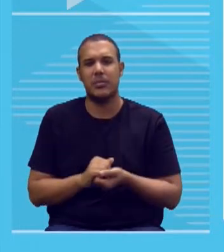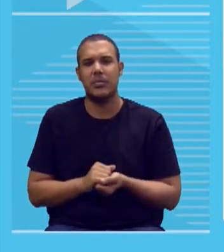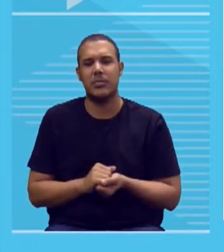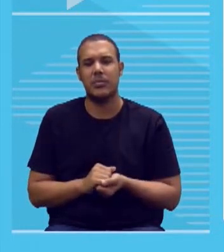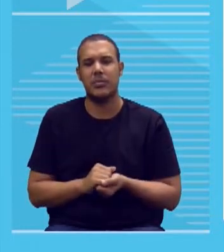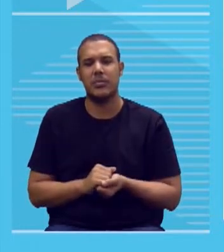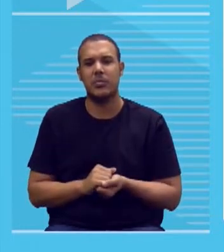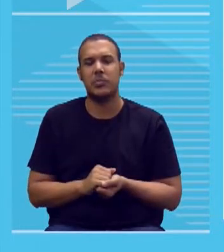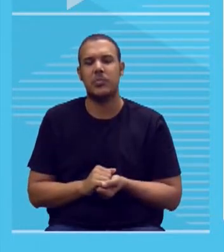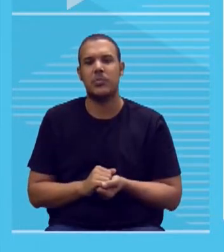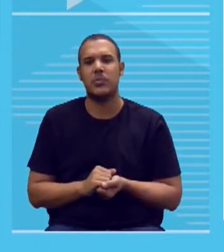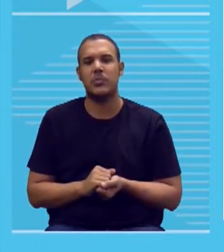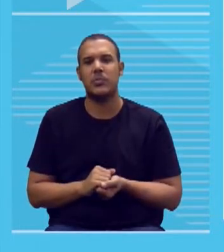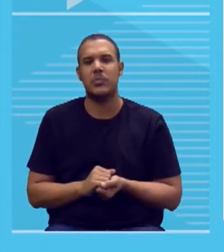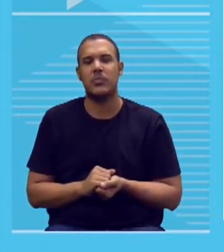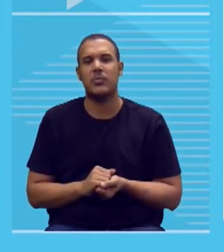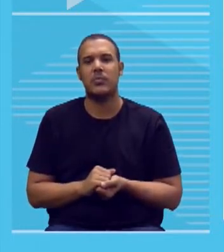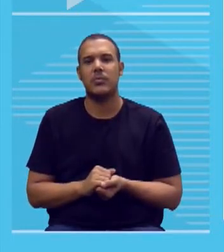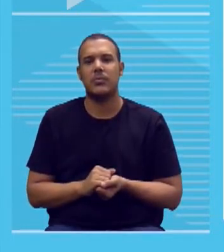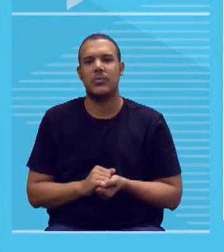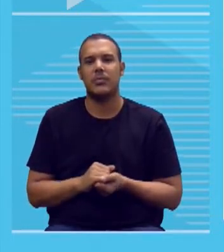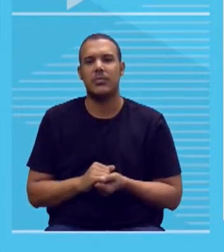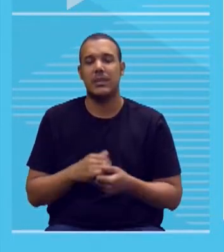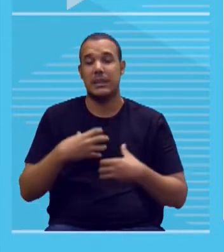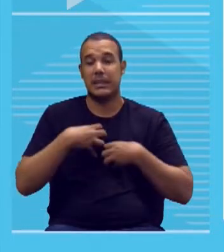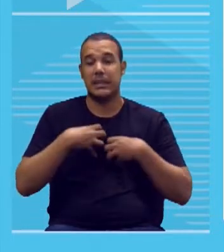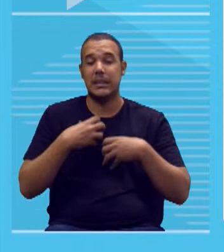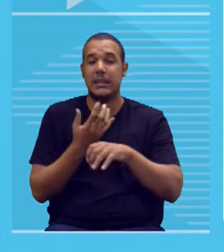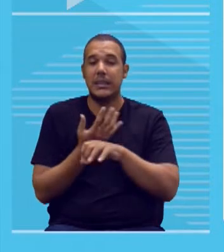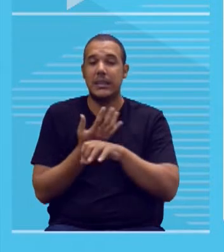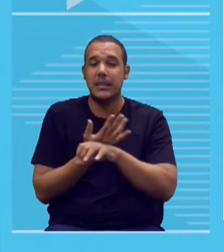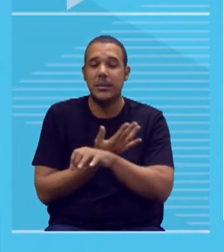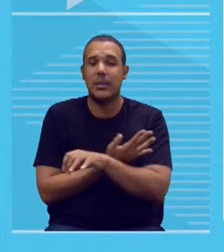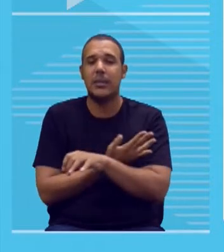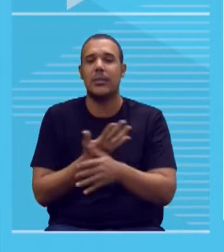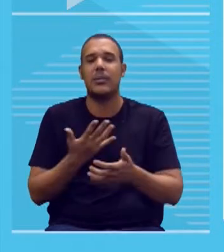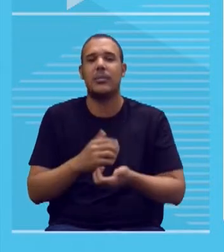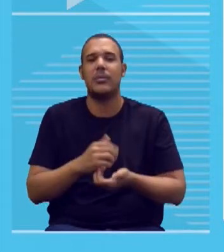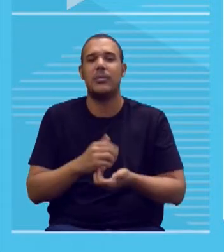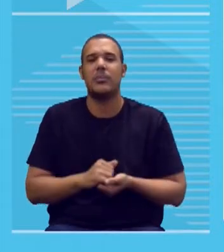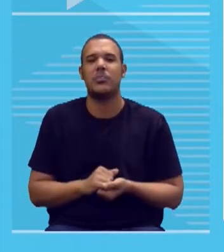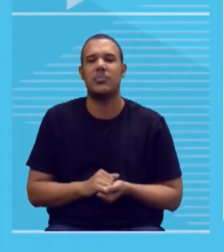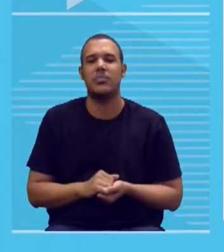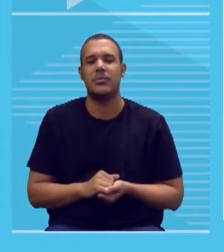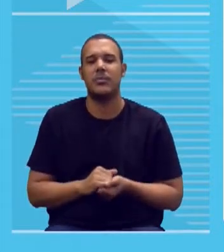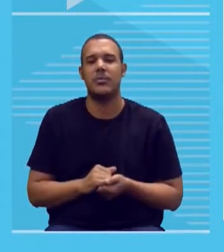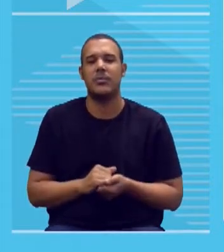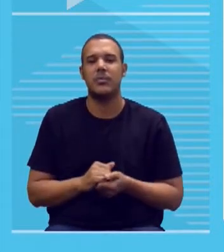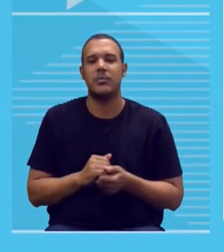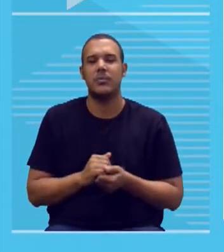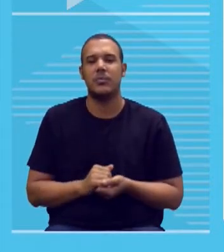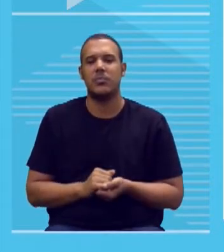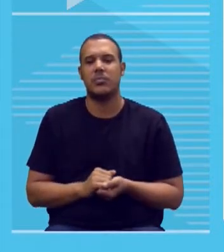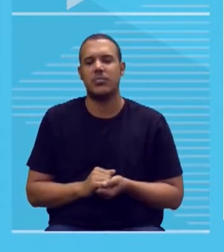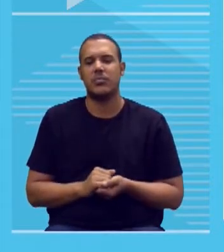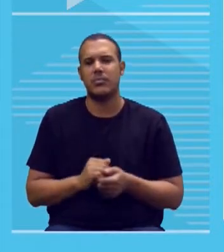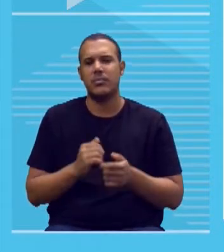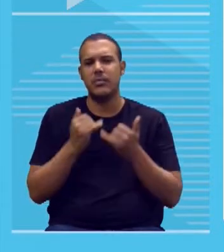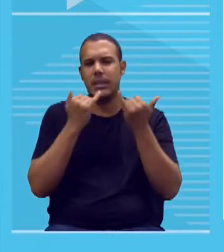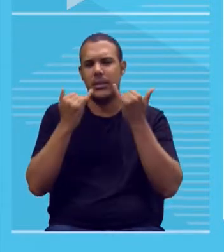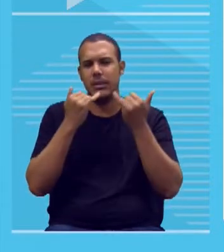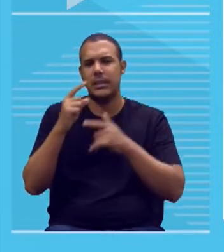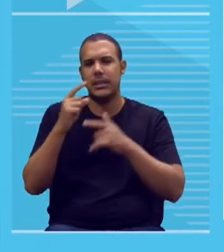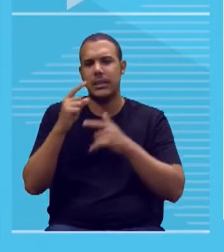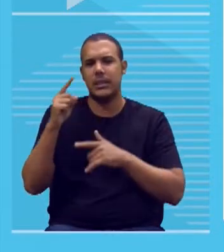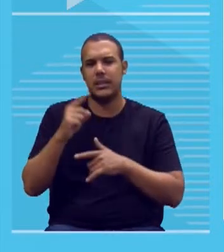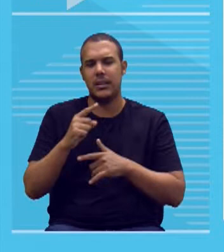para a gente poder S como ver sabe é a notícia era o seguinte que tinha